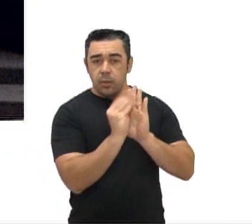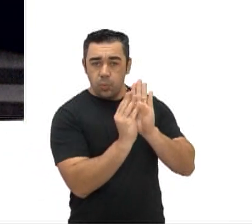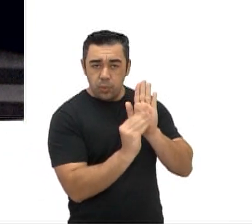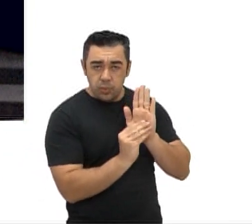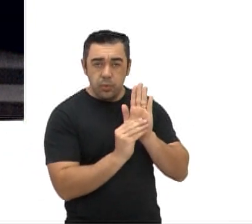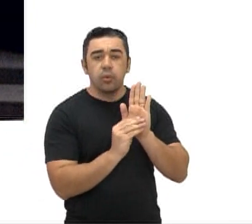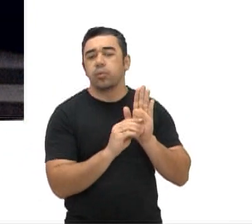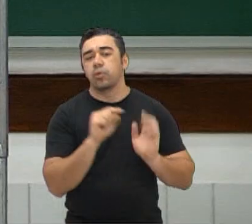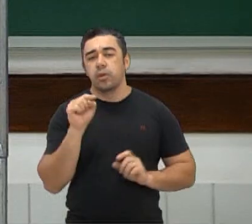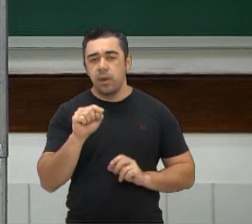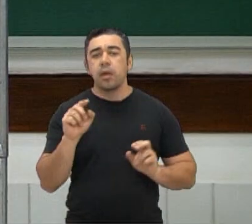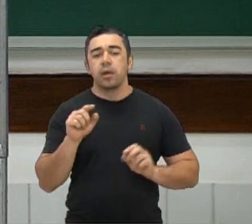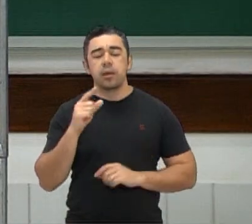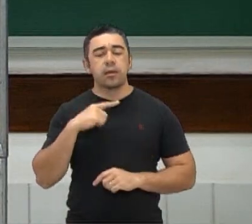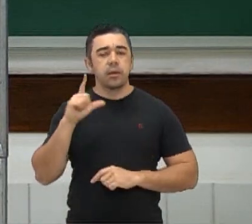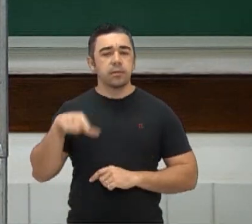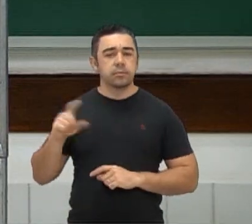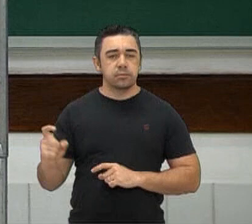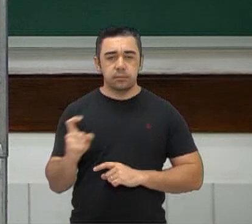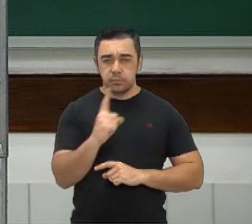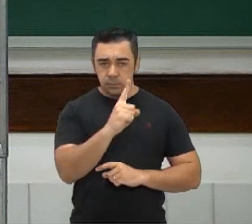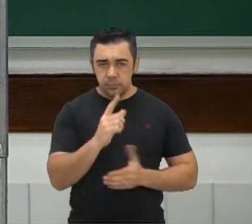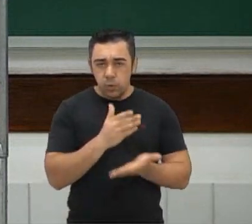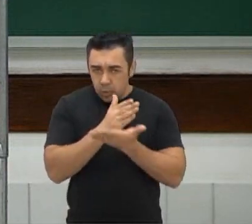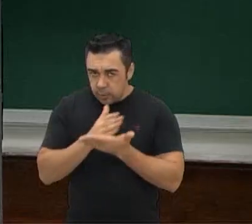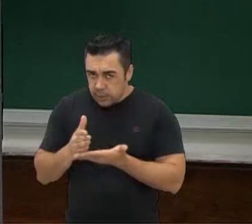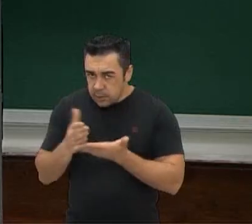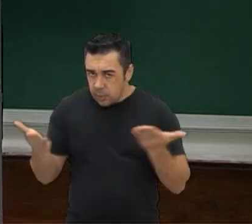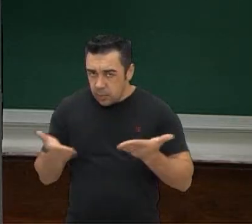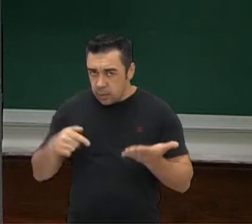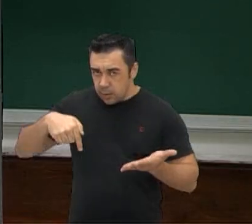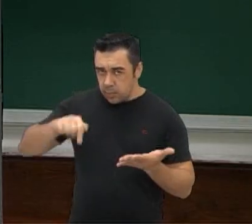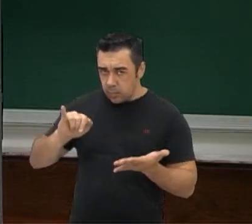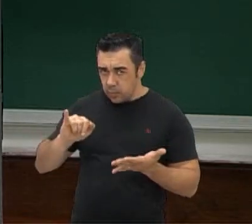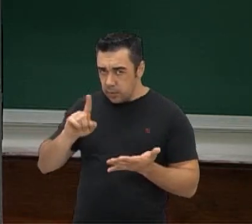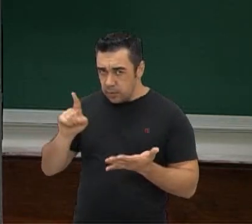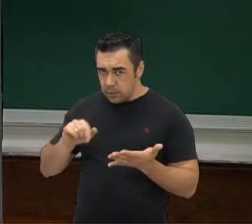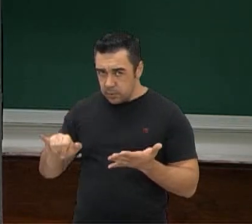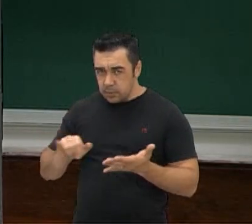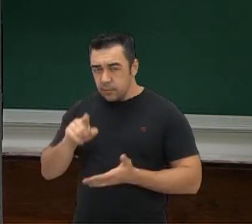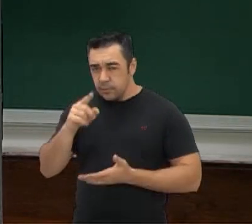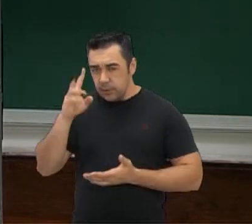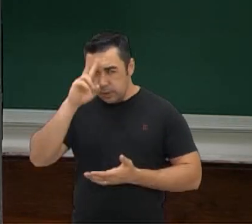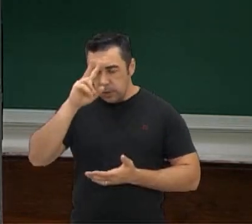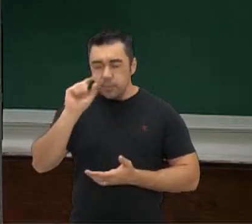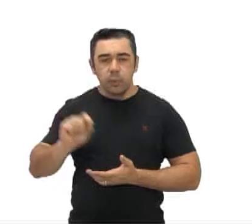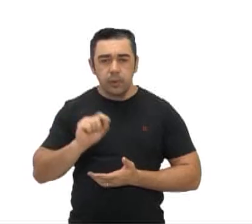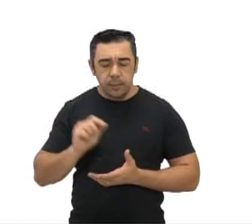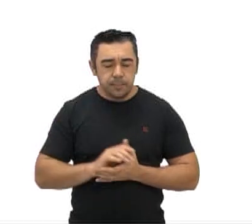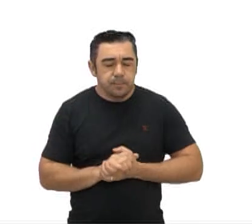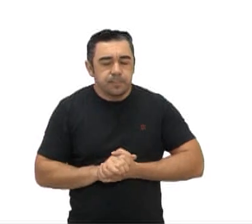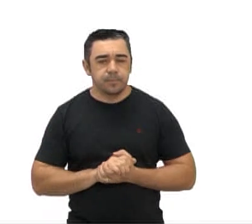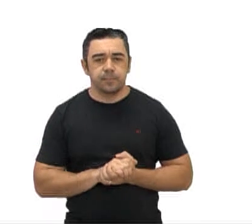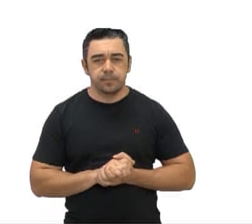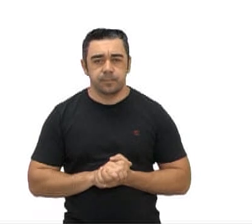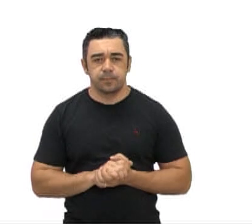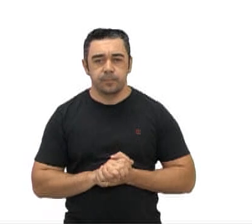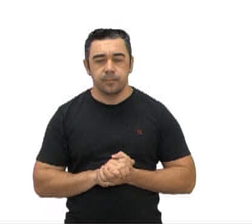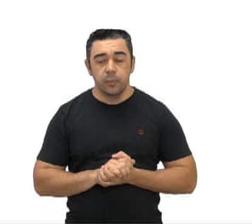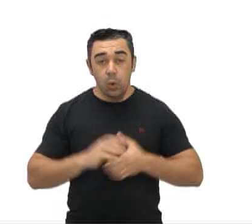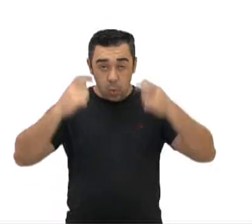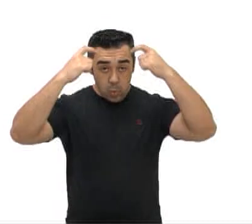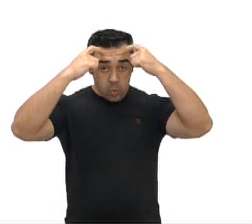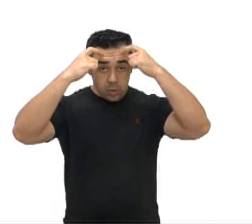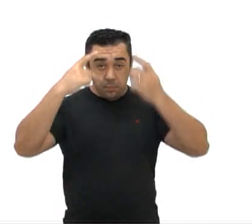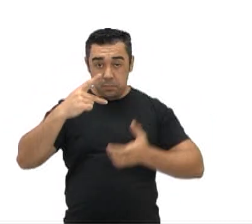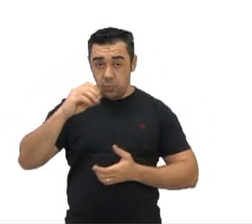à evolução, que eu sei que vocês gostaram. Vamos começar direto com o quiz, para ver se vocês lembram, bem certinho, bem bonitinho? Olha só, o urso polar,